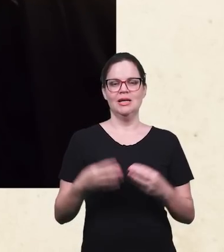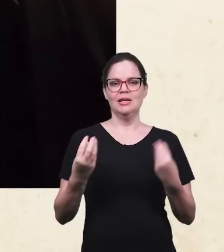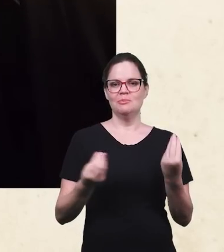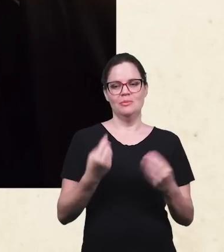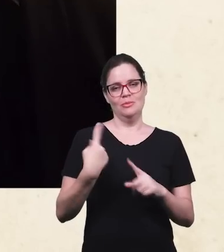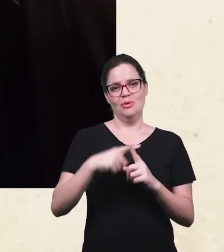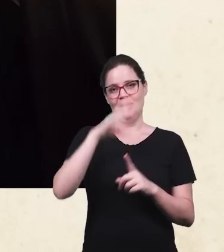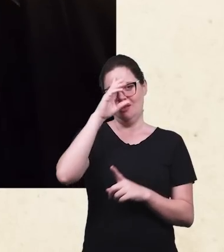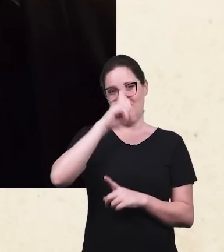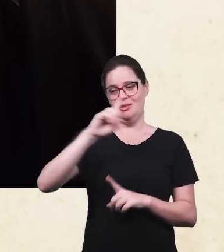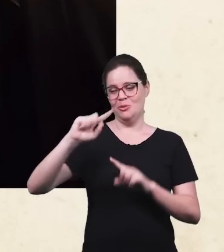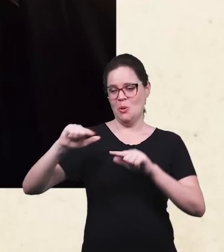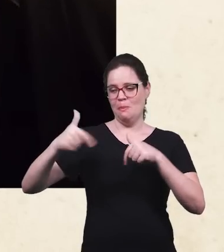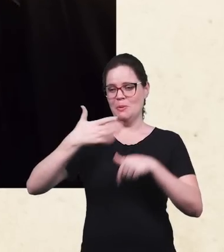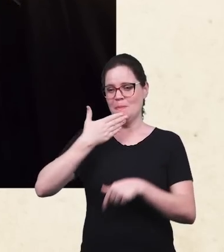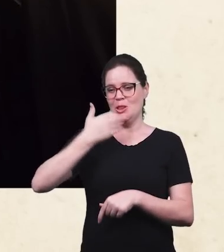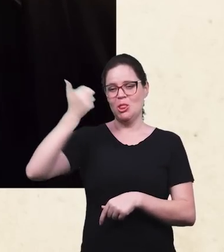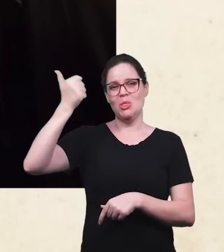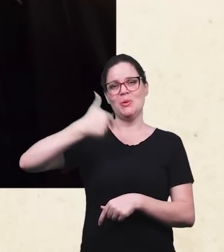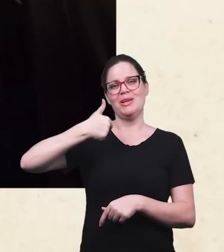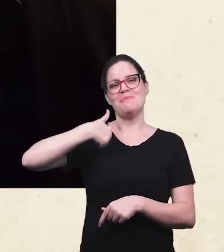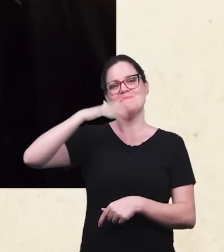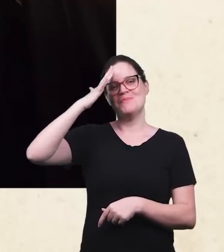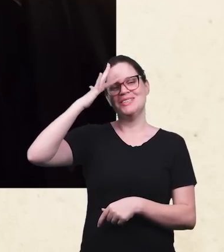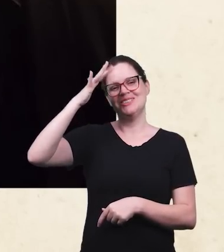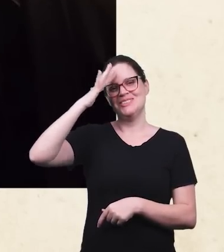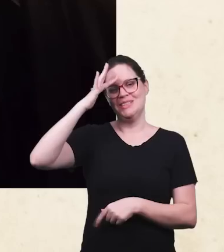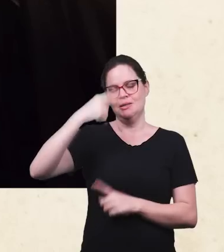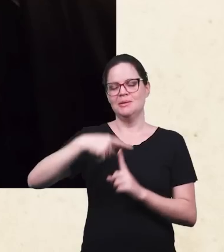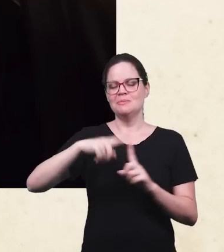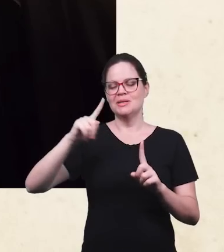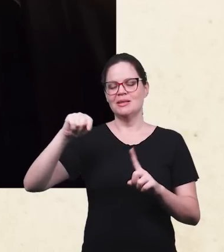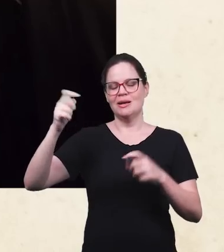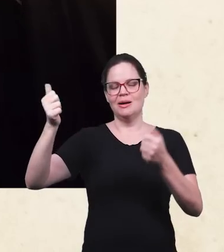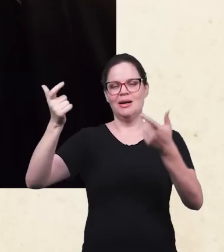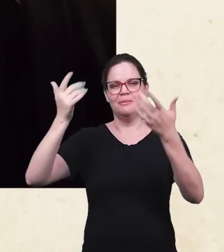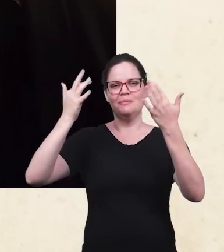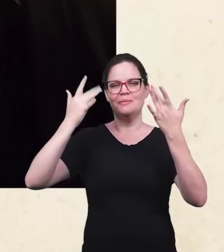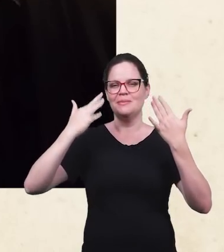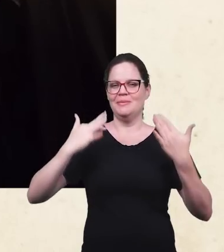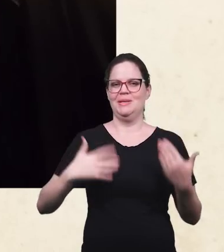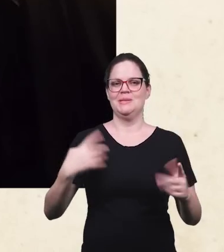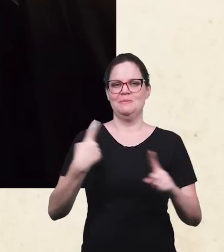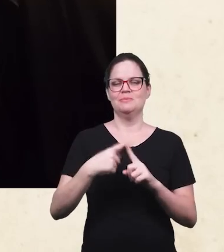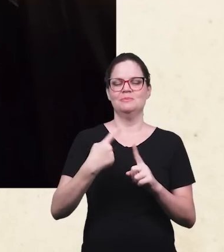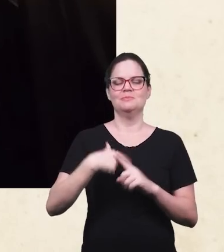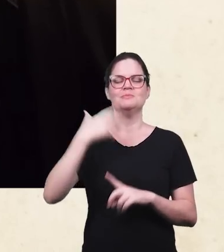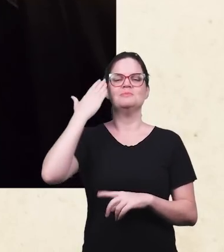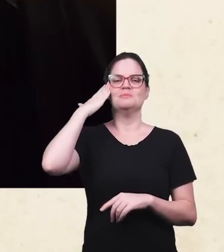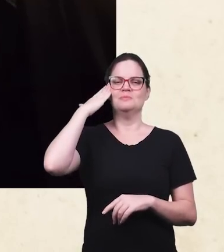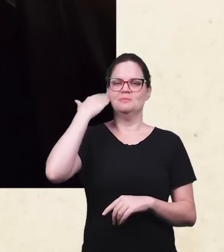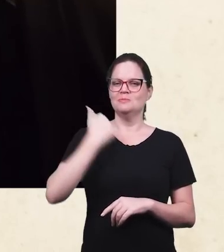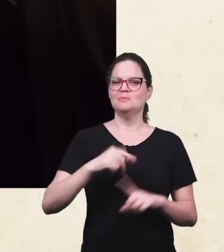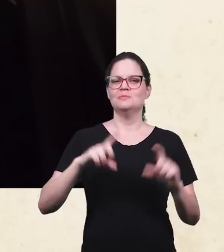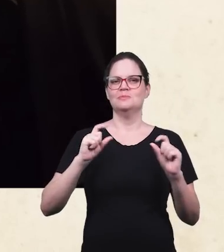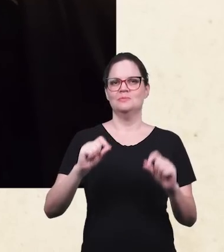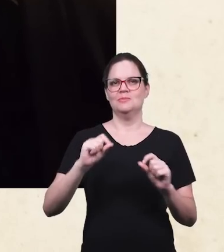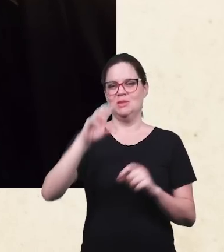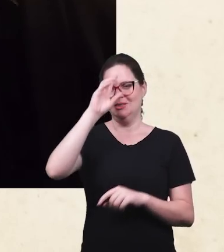tão maior do que nós imaginamos. Mas essa é a nossa bênção. Essa é a nossa glória, porque nós